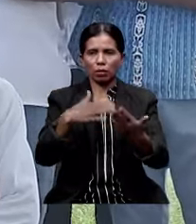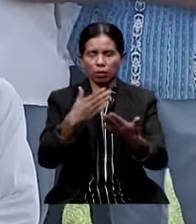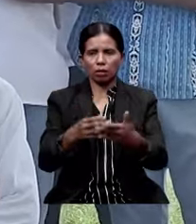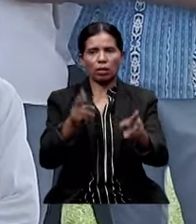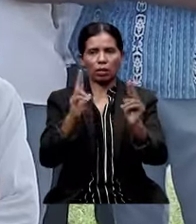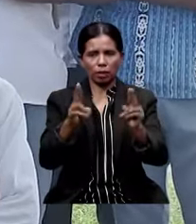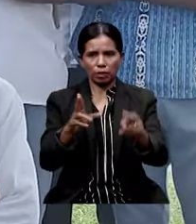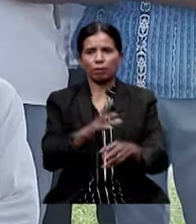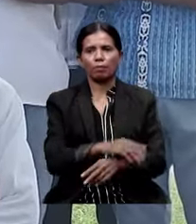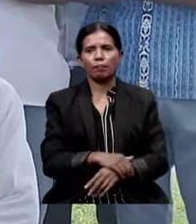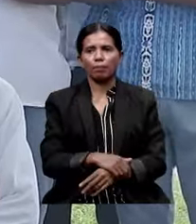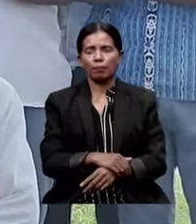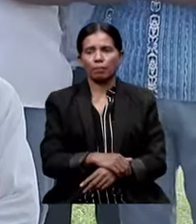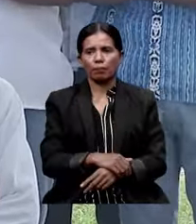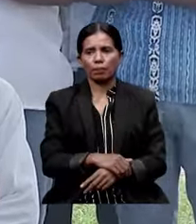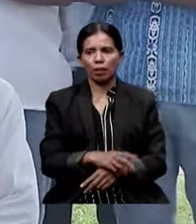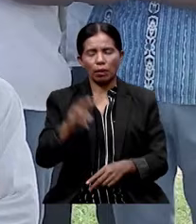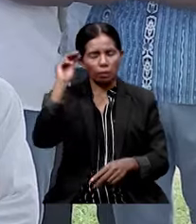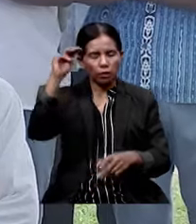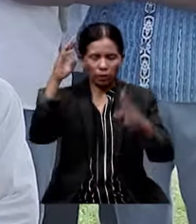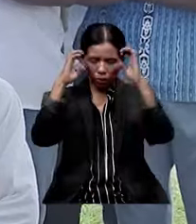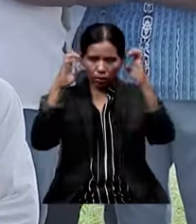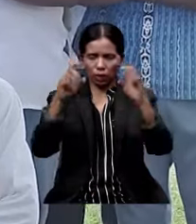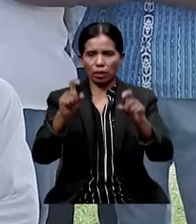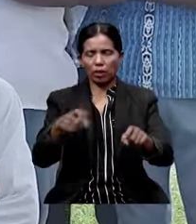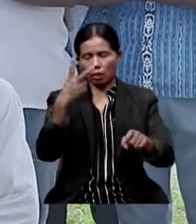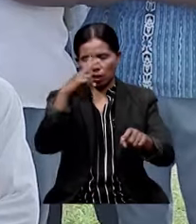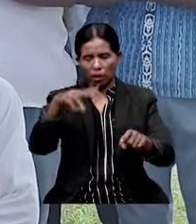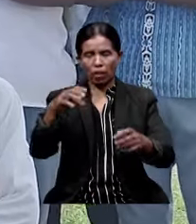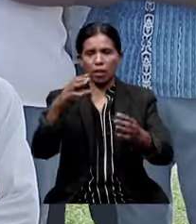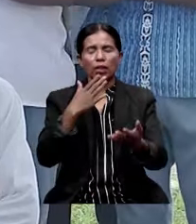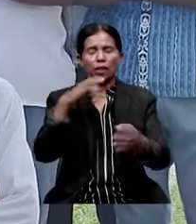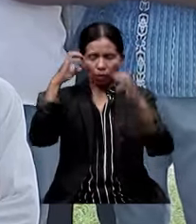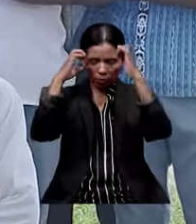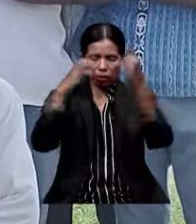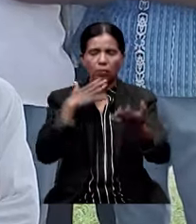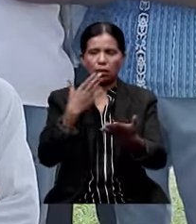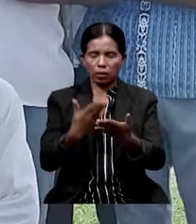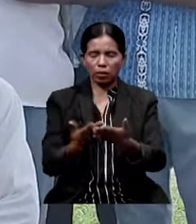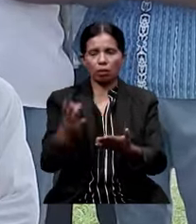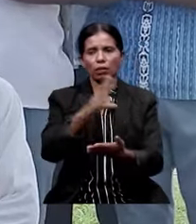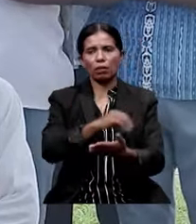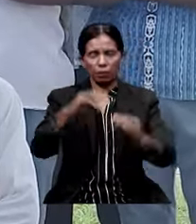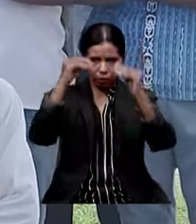halalais. Ministério da Educação tem que haver qualidade da educação, professores iraniano.